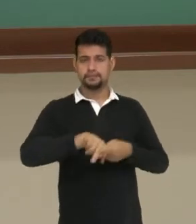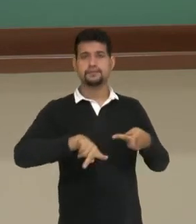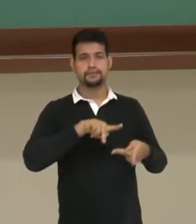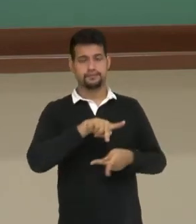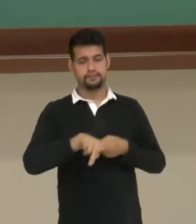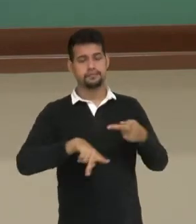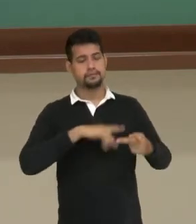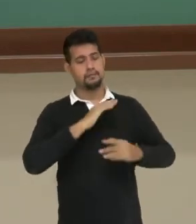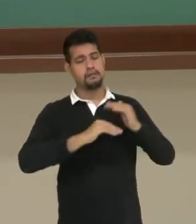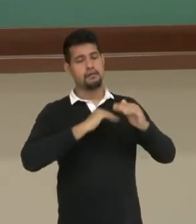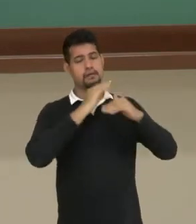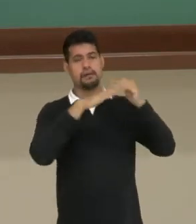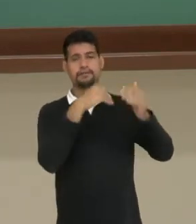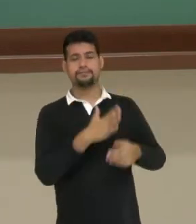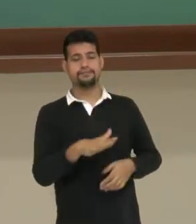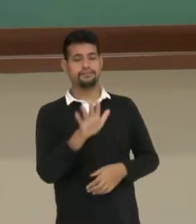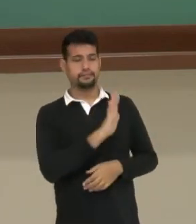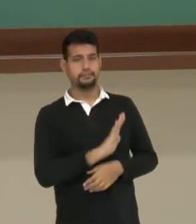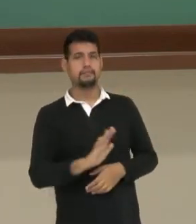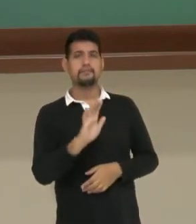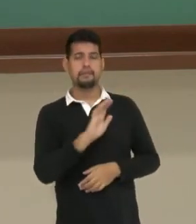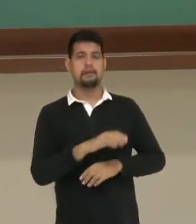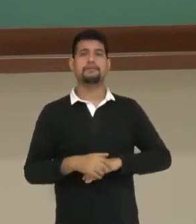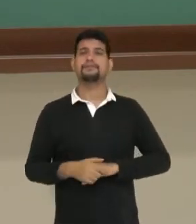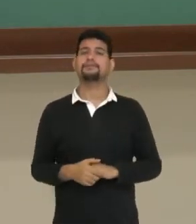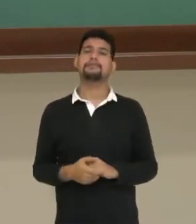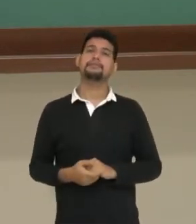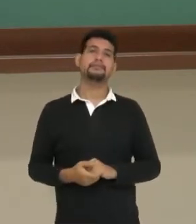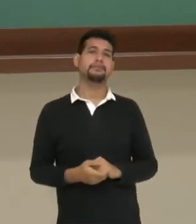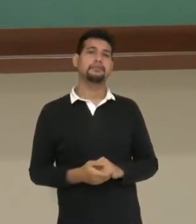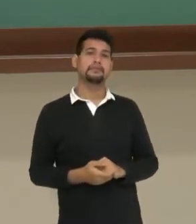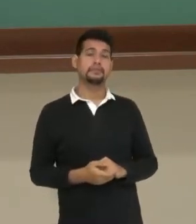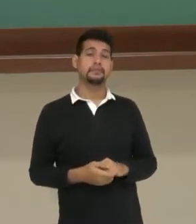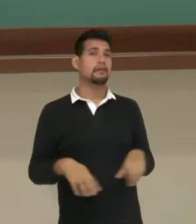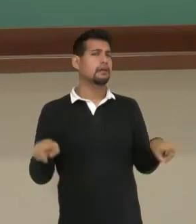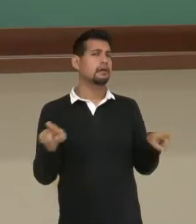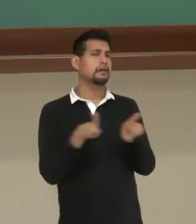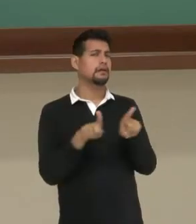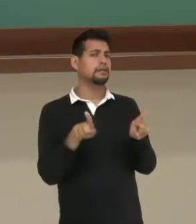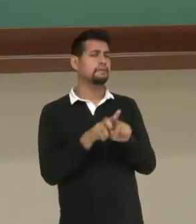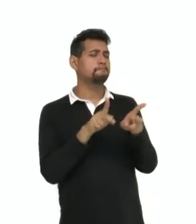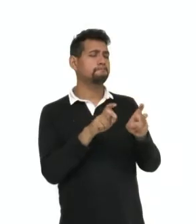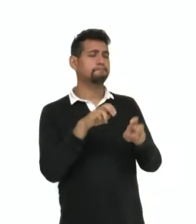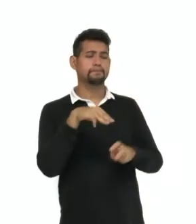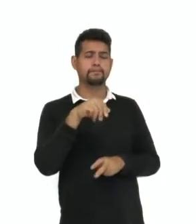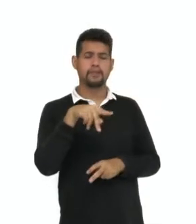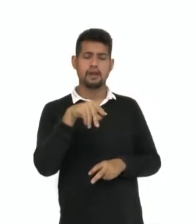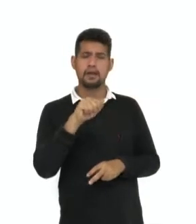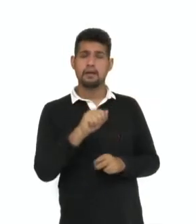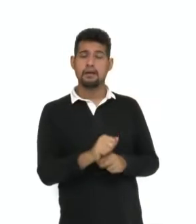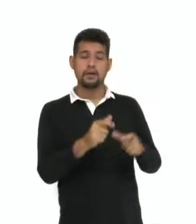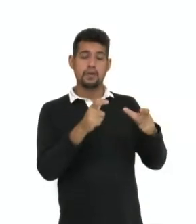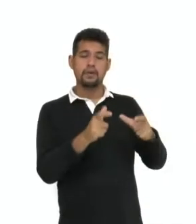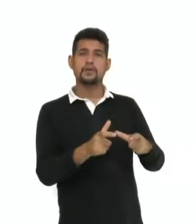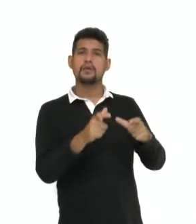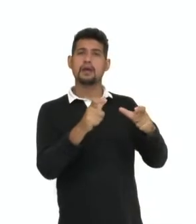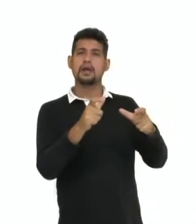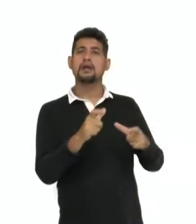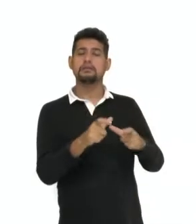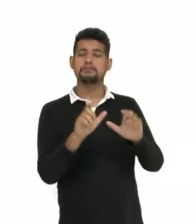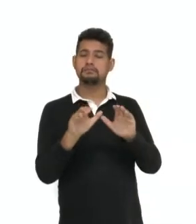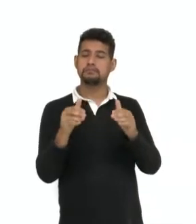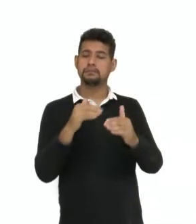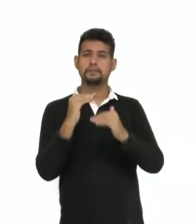se desenvolveu naquela região, tá? Então veja aqui no mapa, ó, a região em que esse império